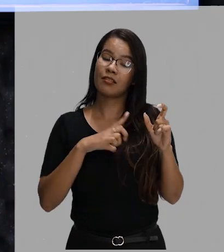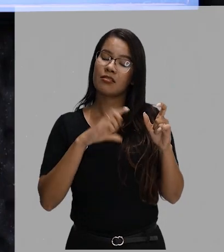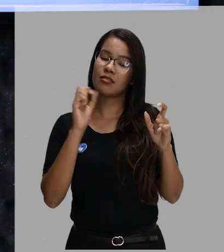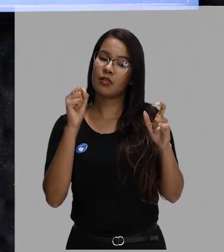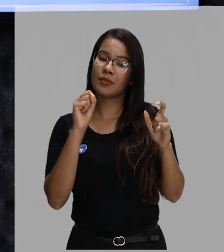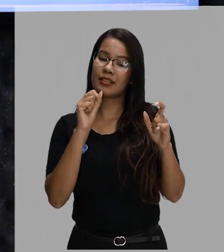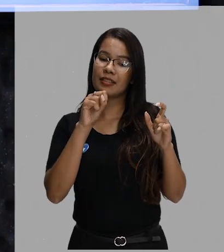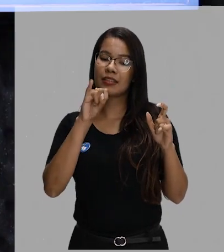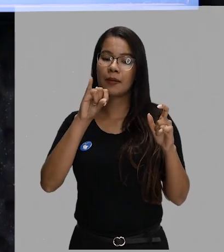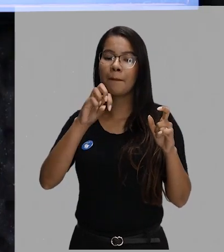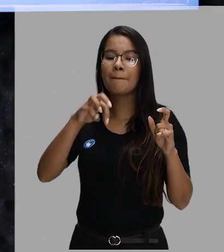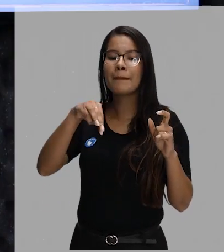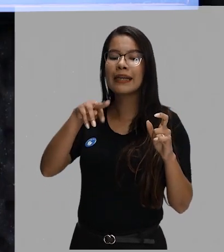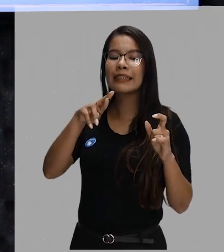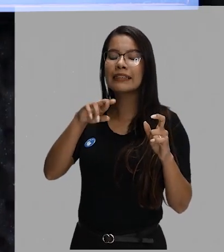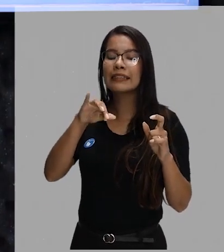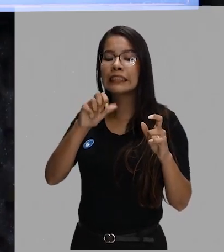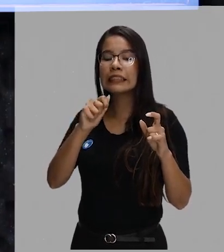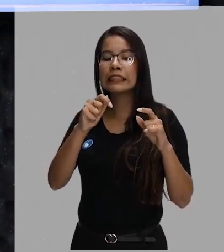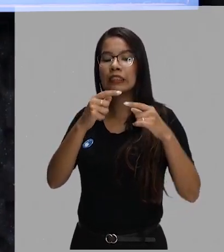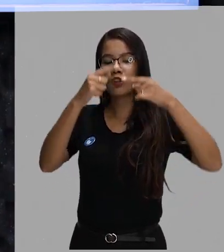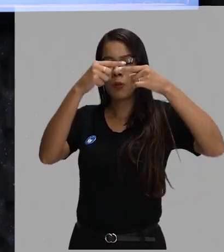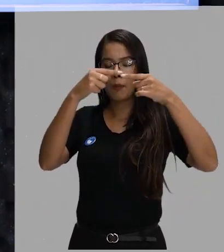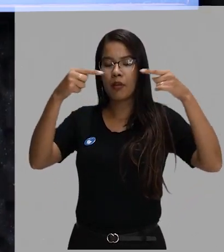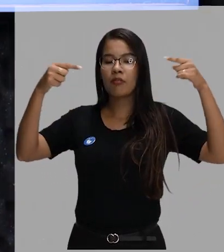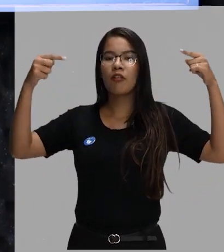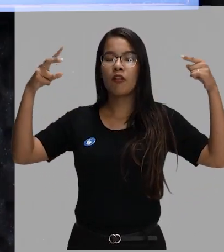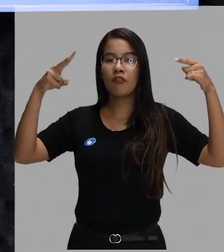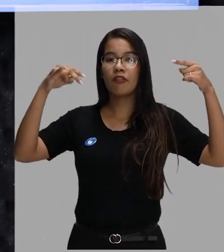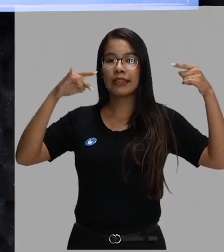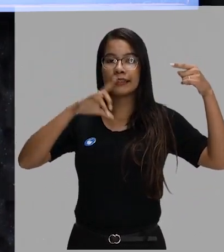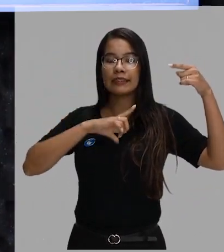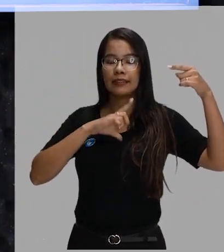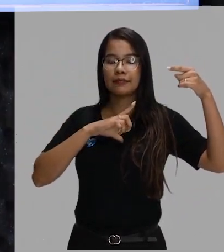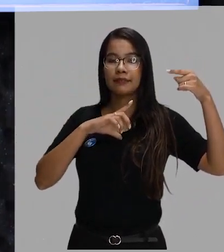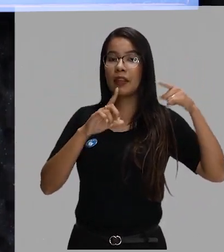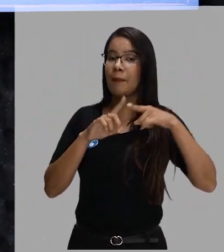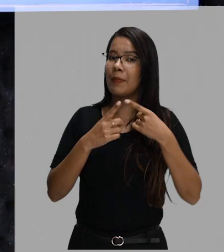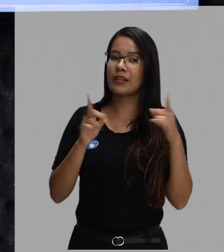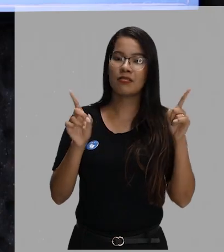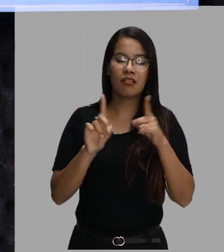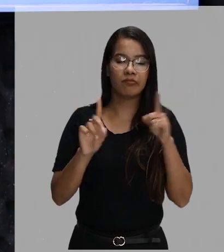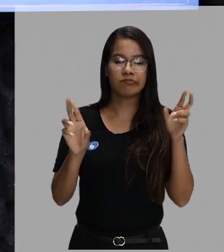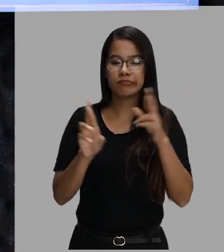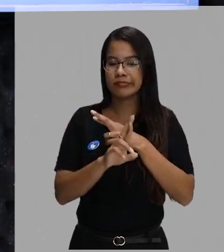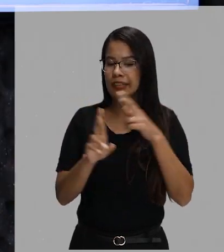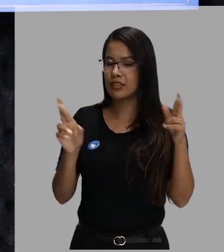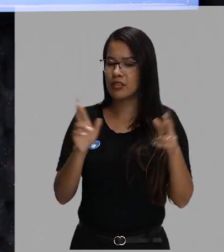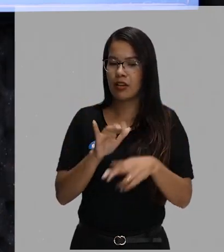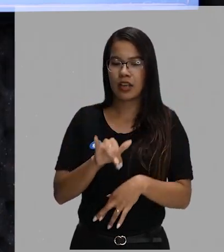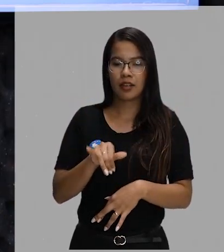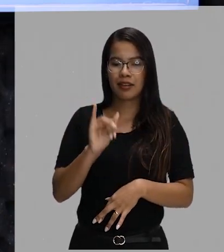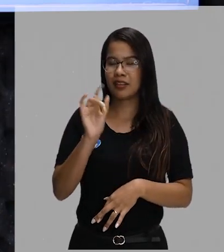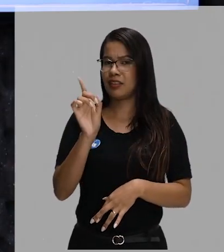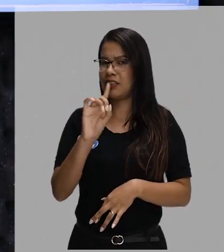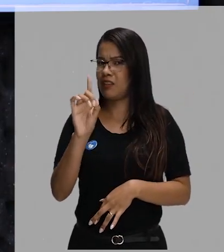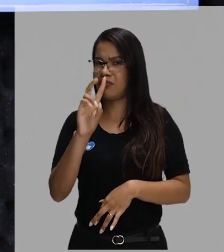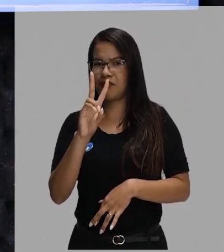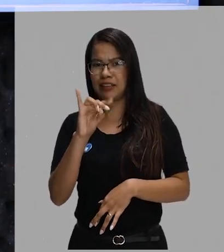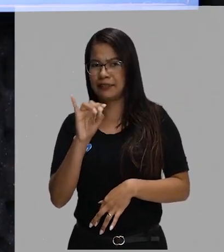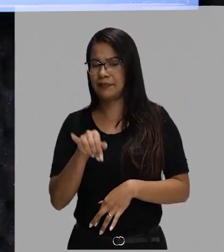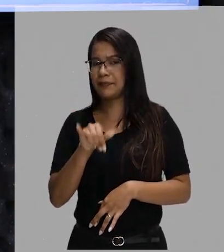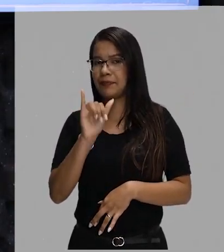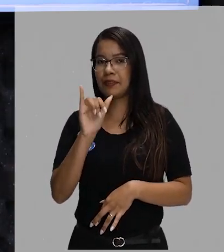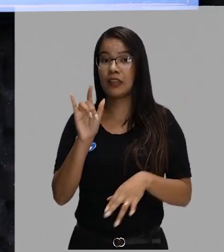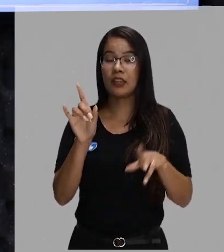Existe. Se eu passar um eixo, uma reta bem aqui no meio, vai existir uma simetria, mas não em relação a y. Ele não vai ser simétrico em